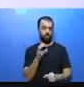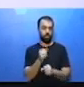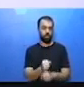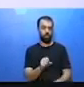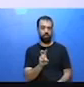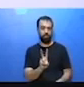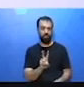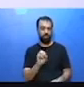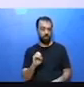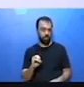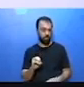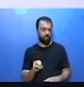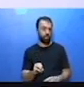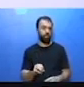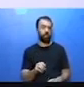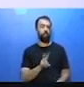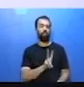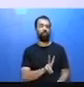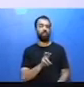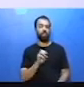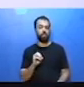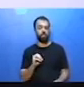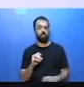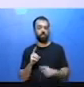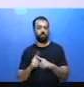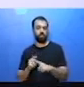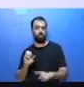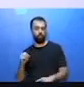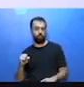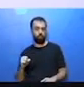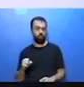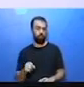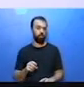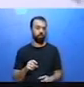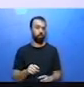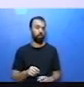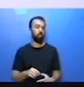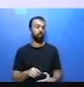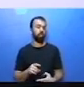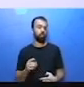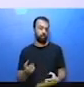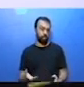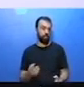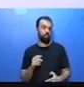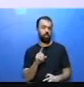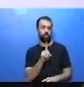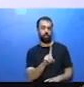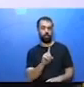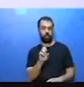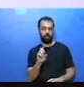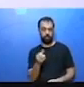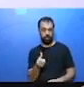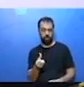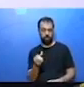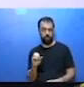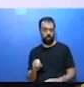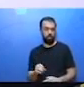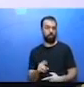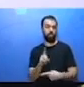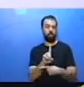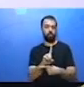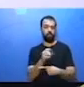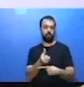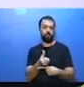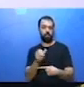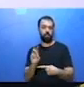aqui. 20 vezes 8, 160, dividido por 2. 160 dividido por